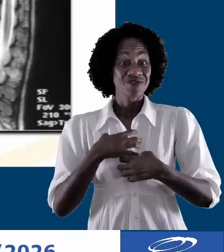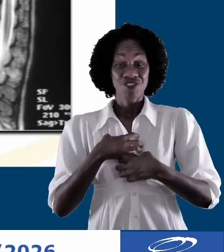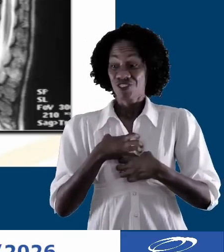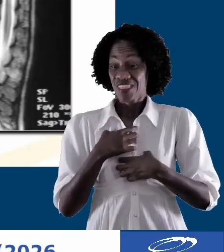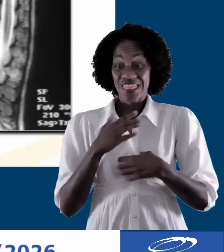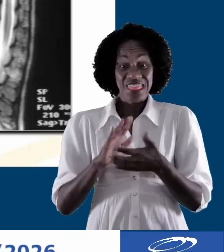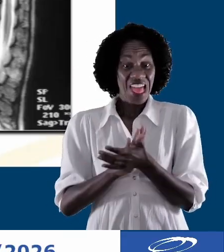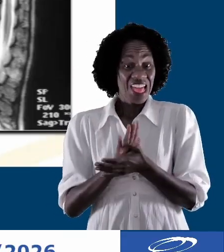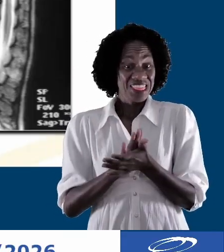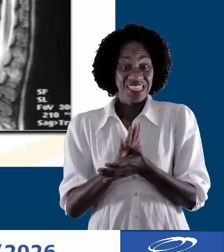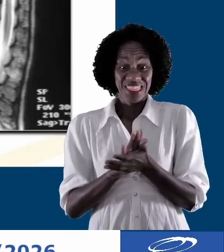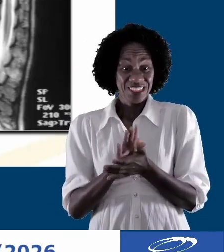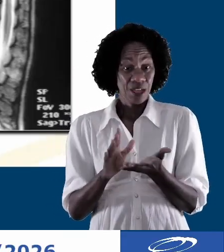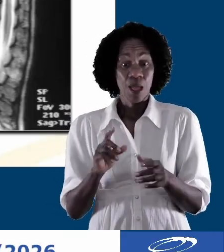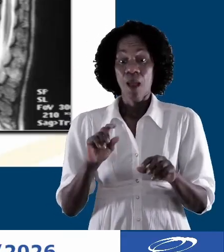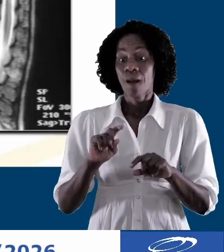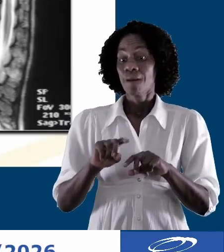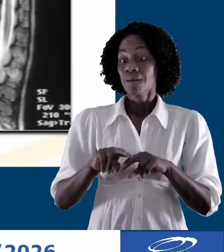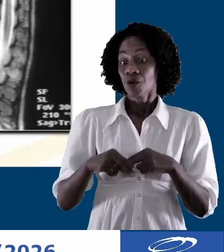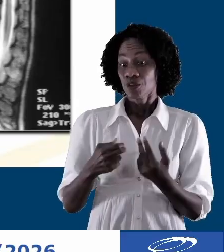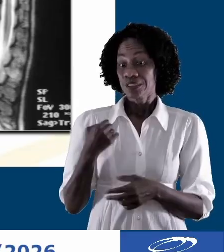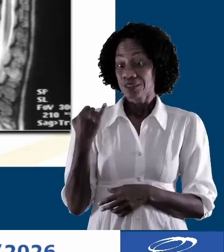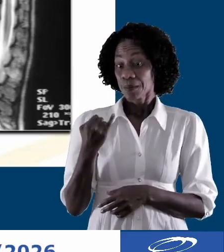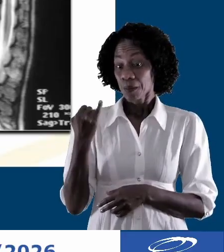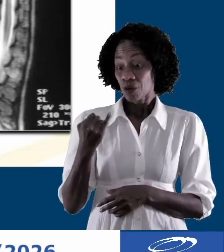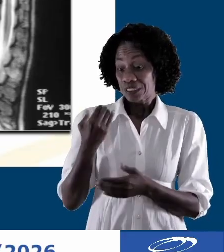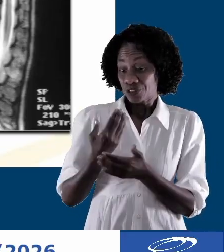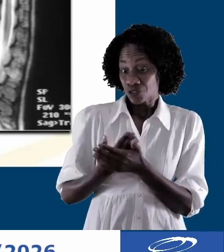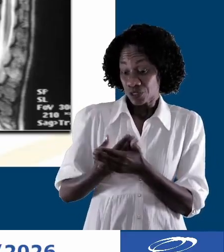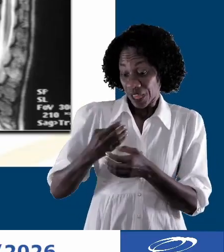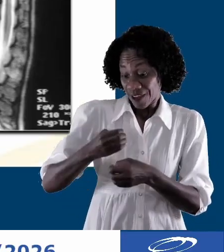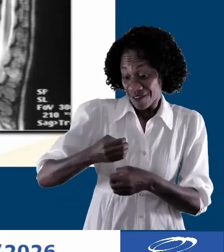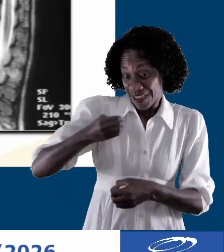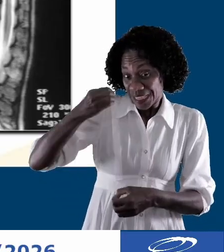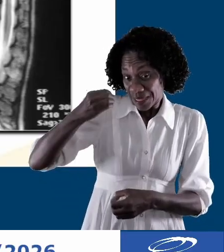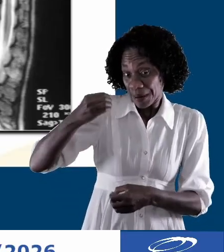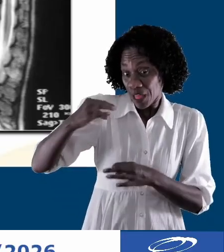num paciente com tuberculose vertebral, o estudo da coluna vertebral inteira.